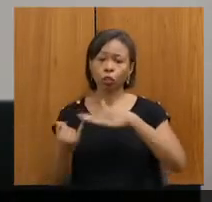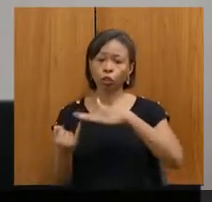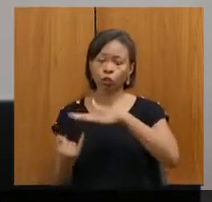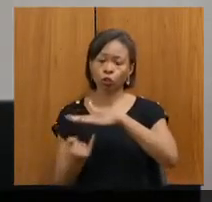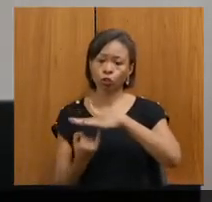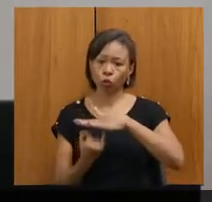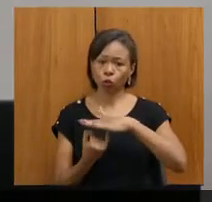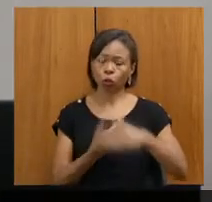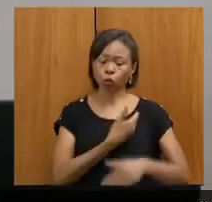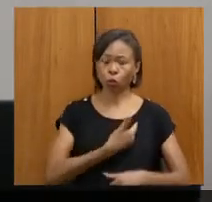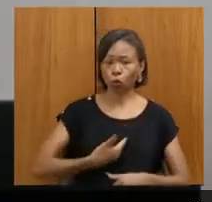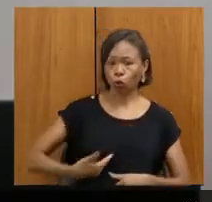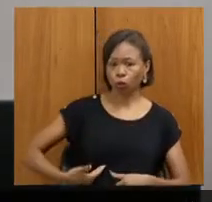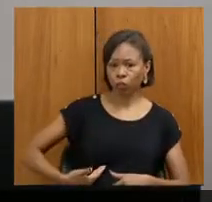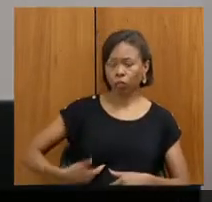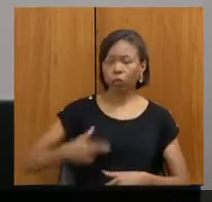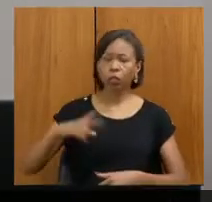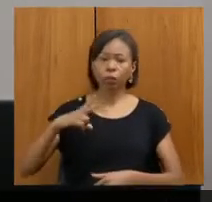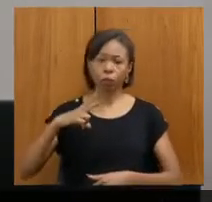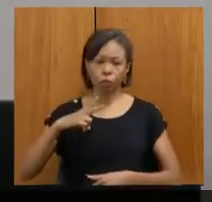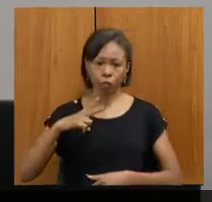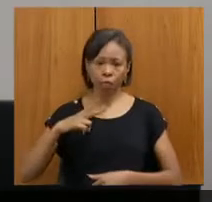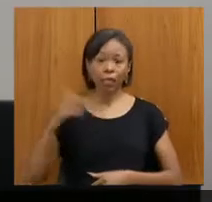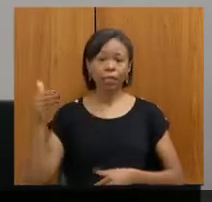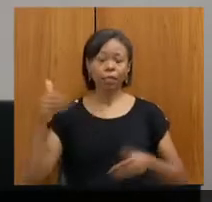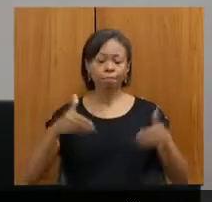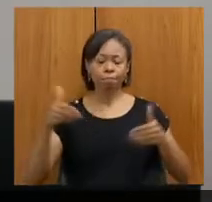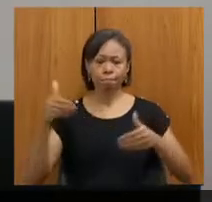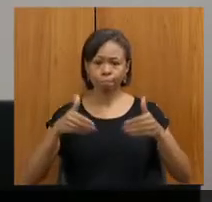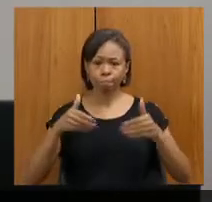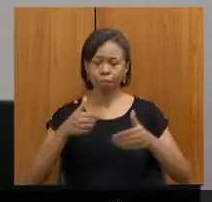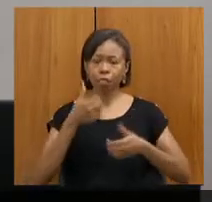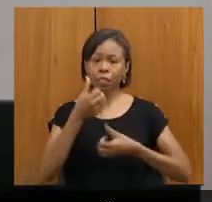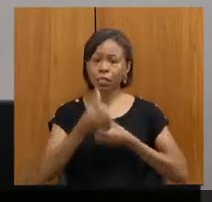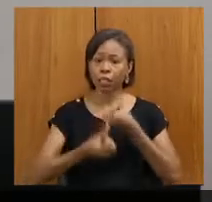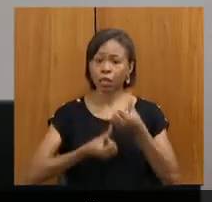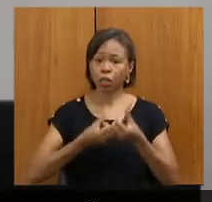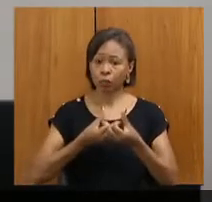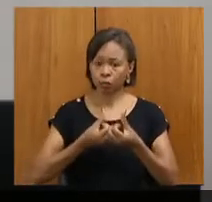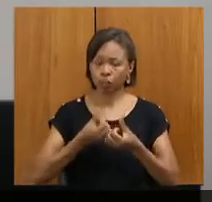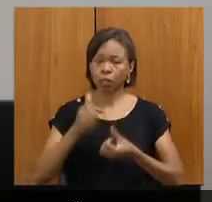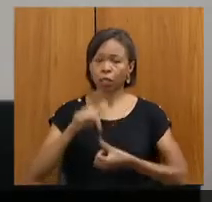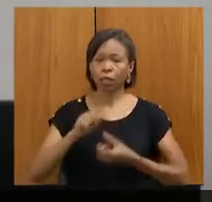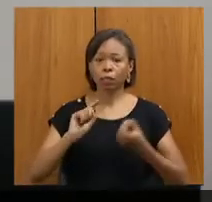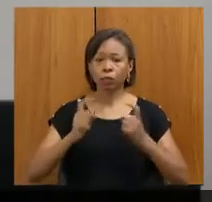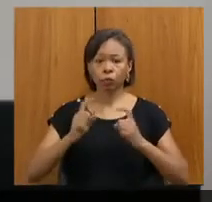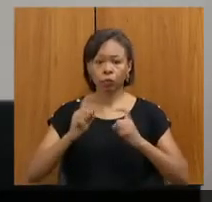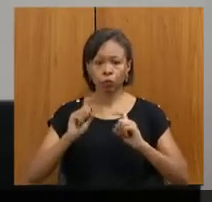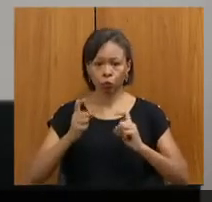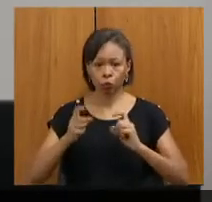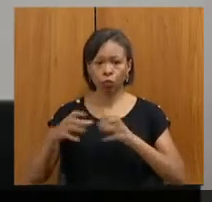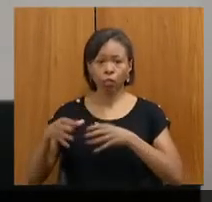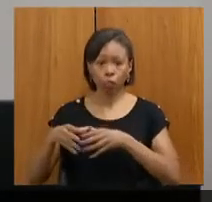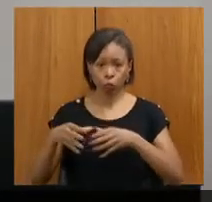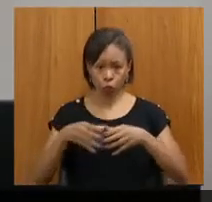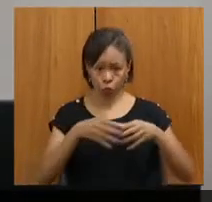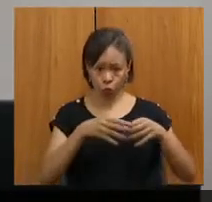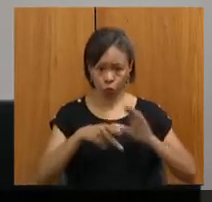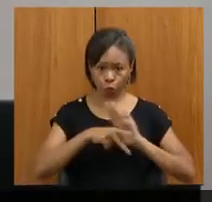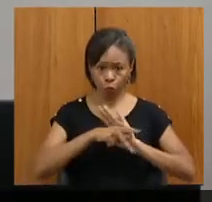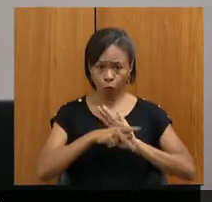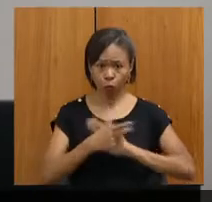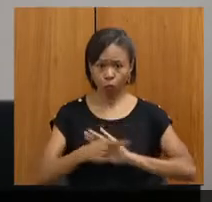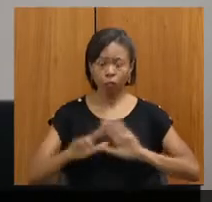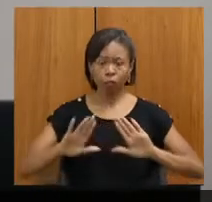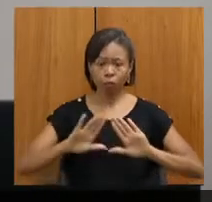indireta devem comparecer semestralmente a reuniões das comissões da Assembleia para